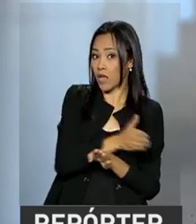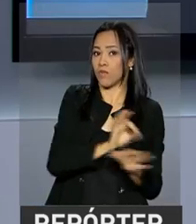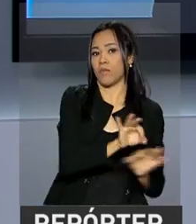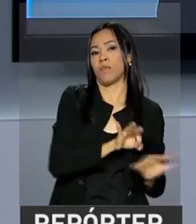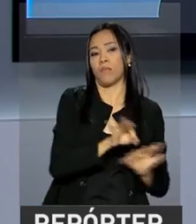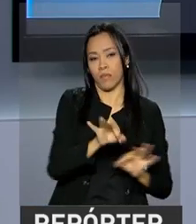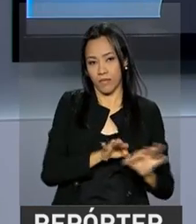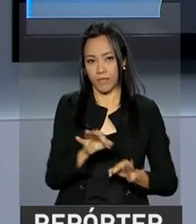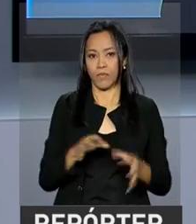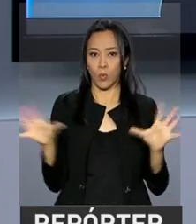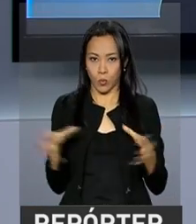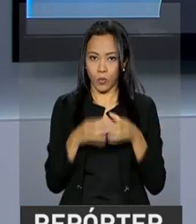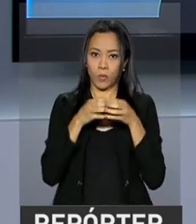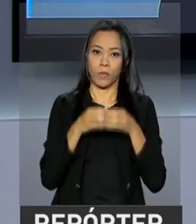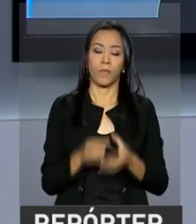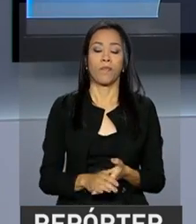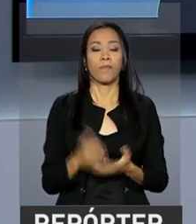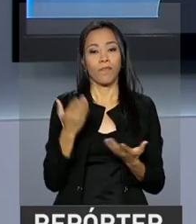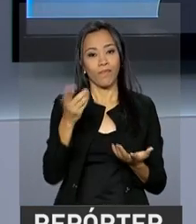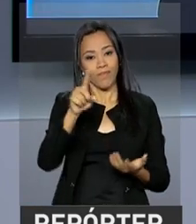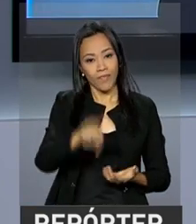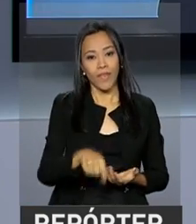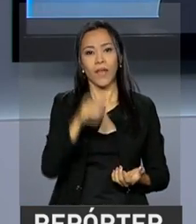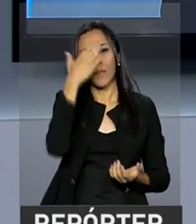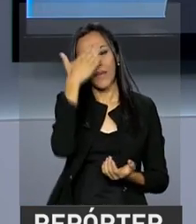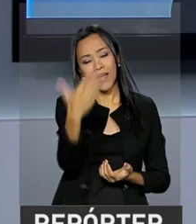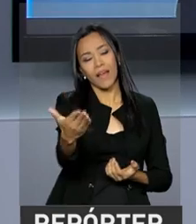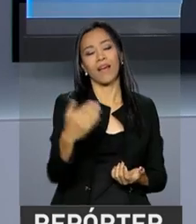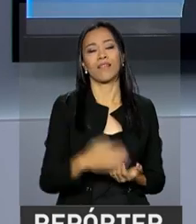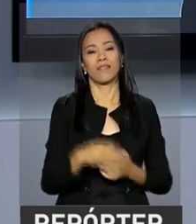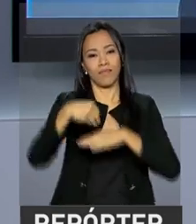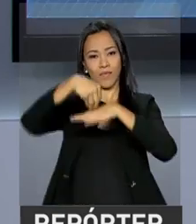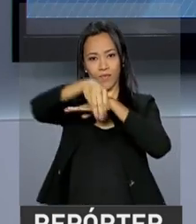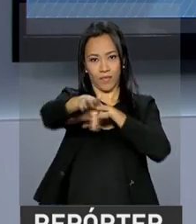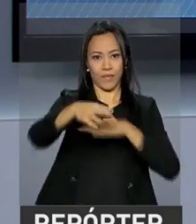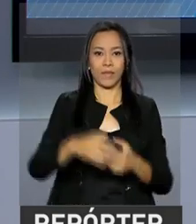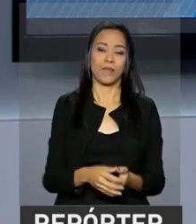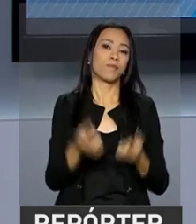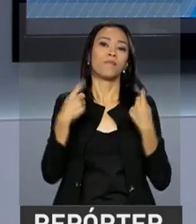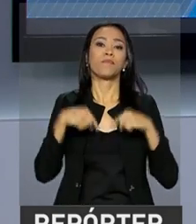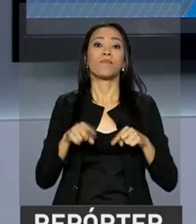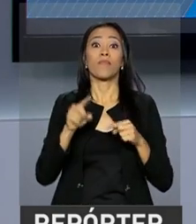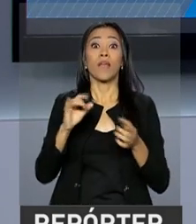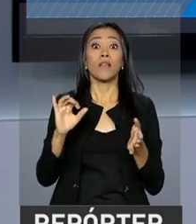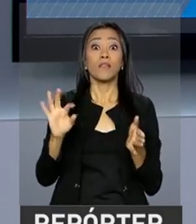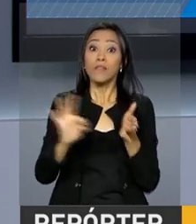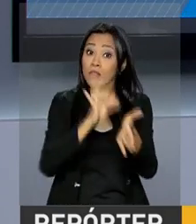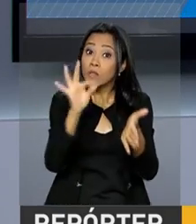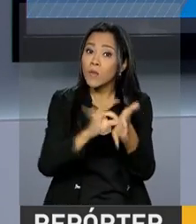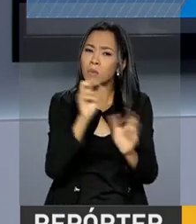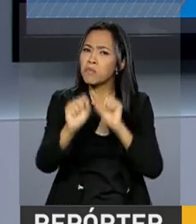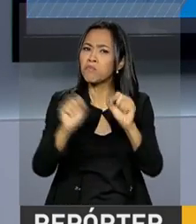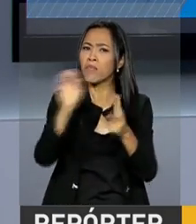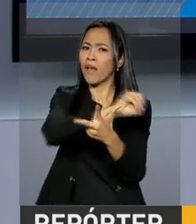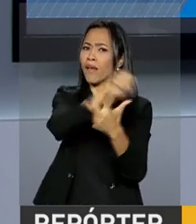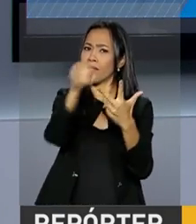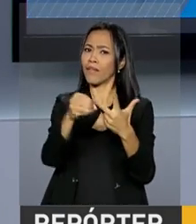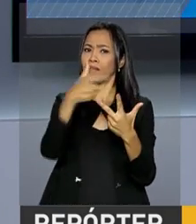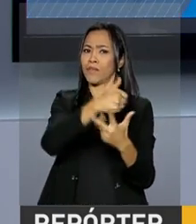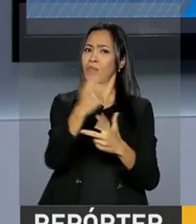aí no estúdio João Pedro Neto ao vivo do Palácio do Planalto Obrigado João pelas informações e as inscrições pro Enem